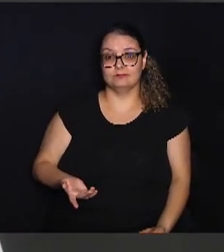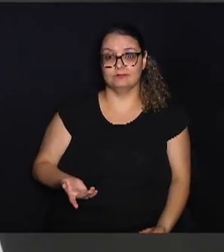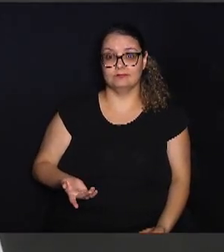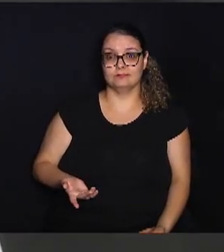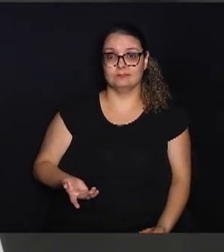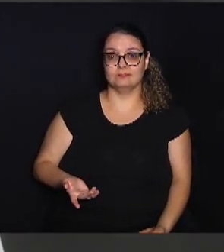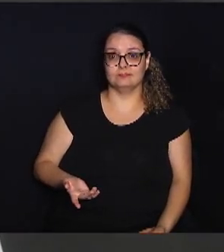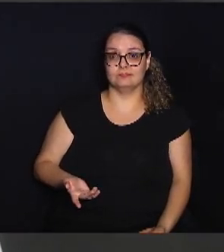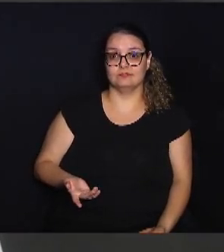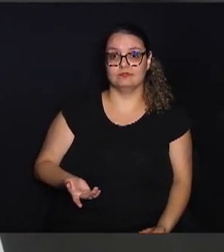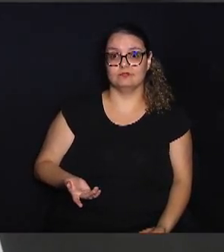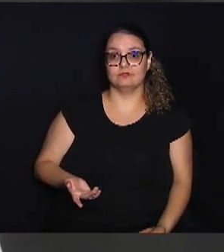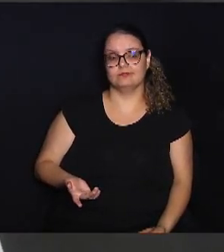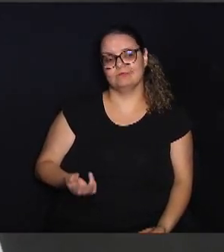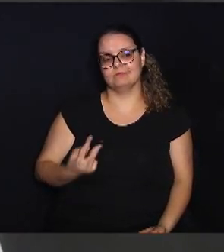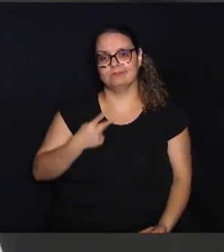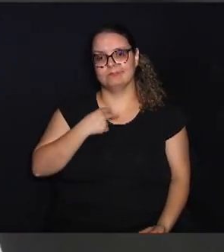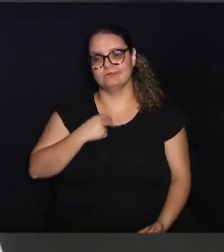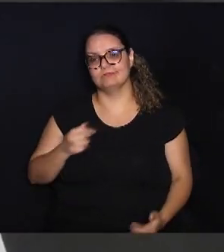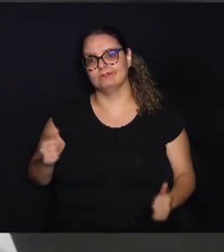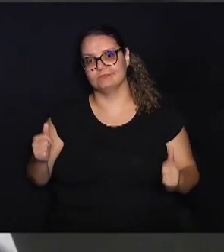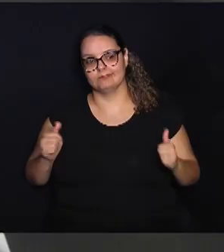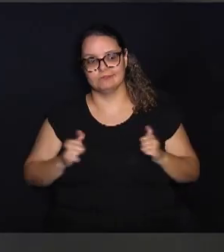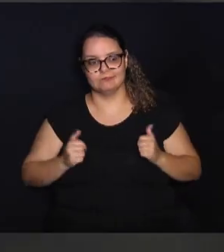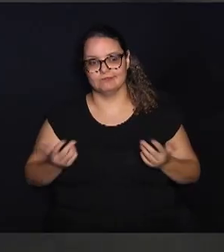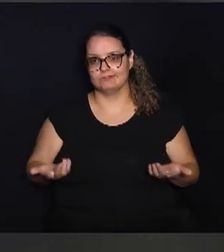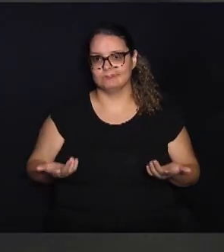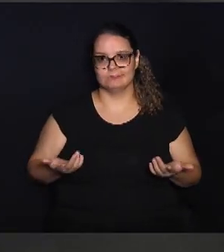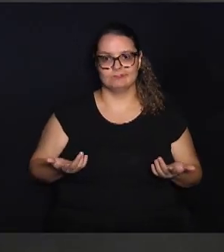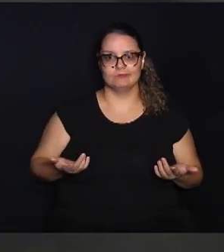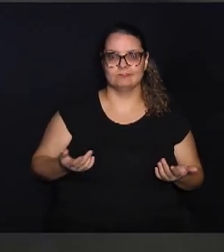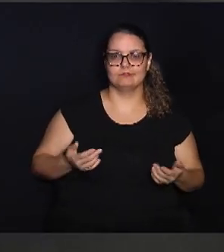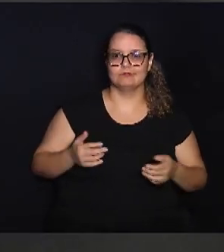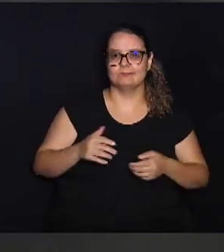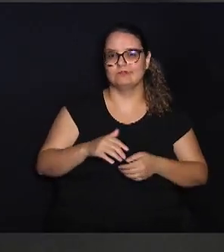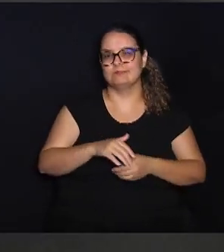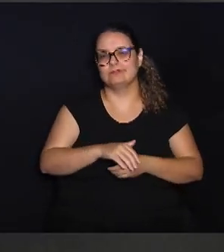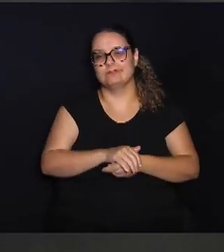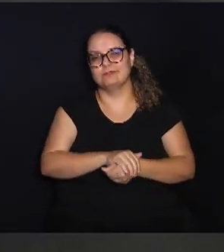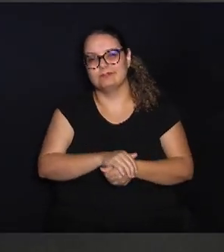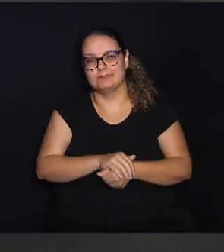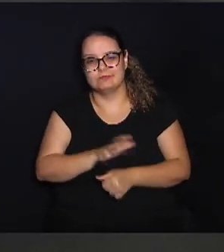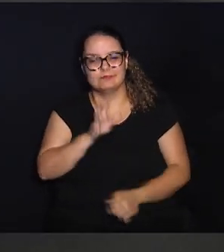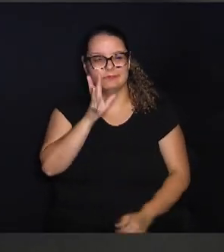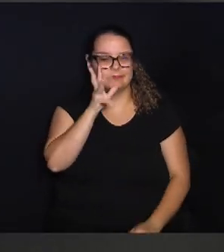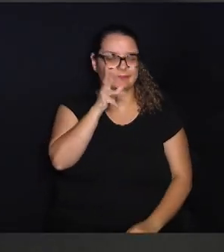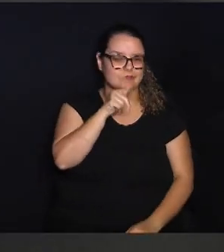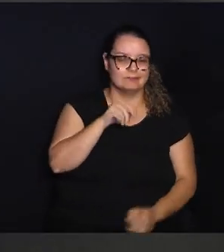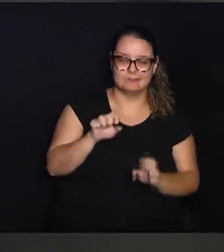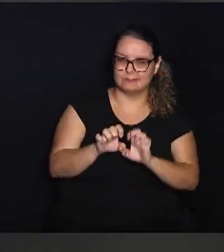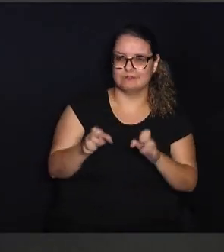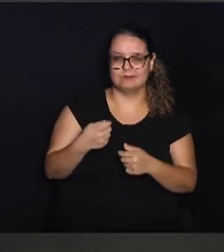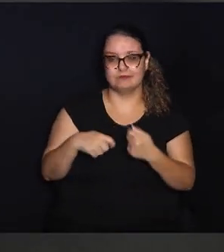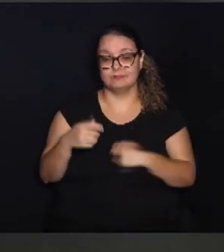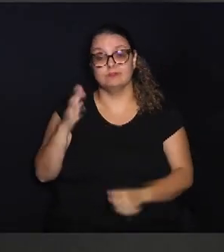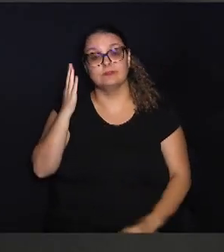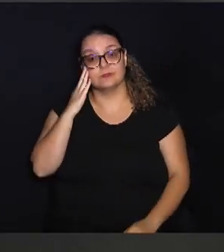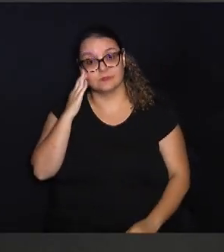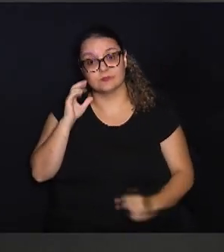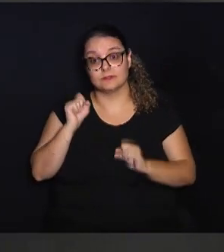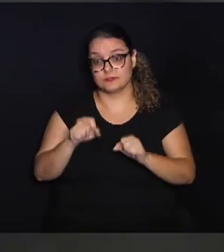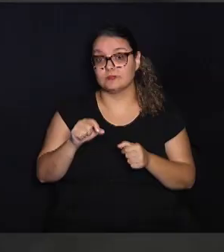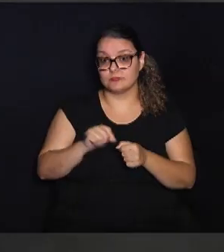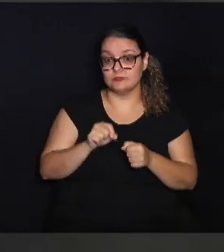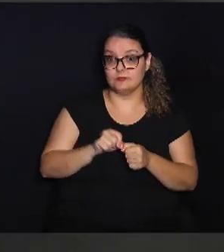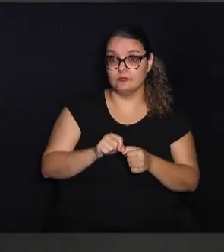não podia simplesmente ficar condescendente com uma morosidade dentro da estrutura administrativa, sabendo que dá para fazer e só